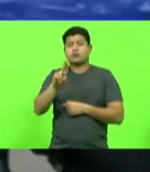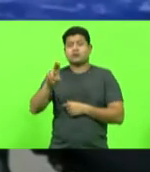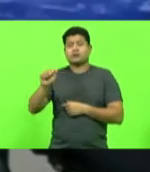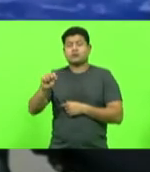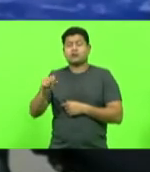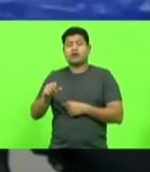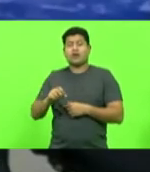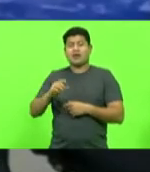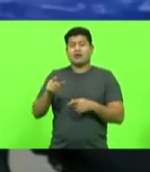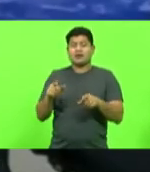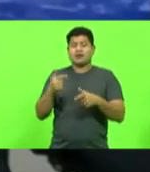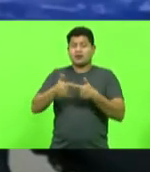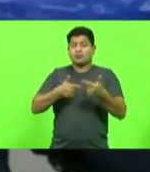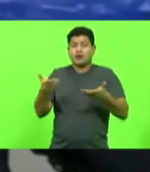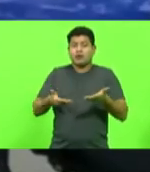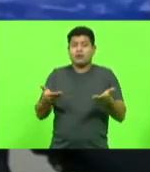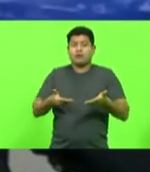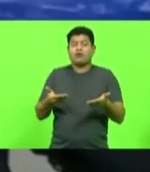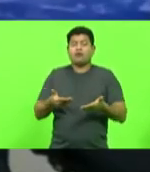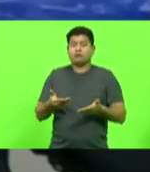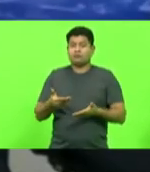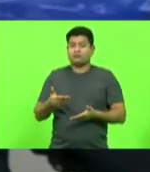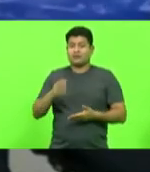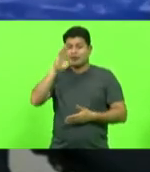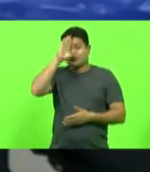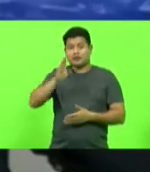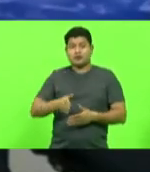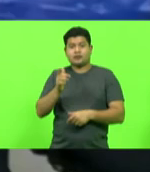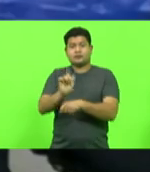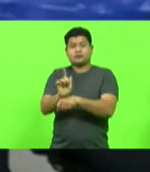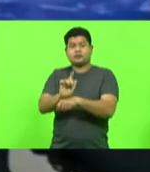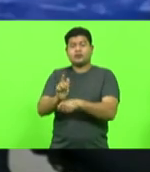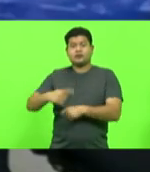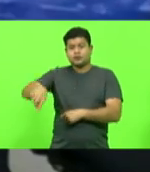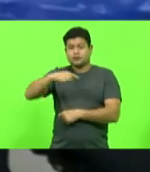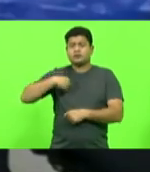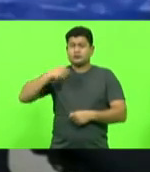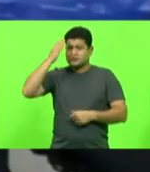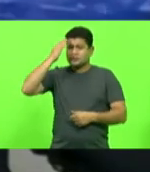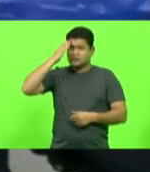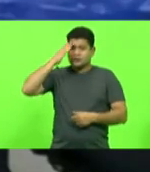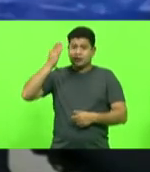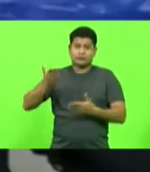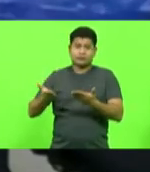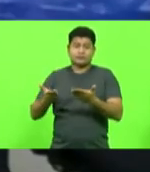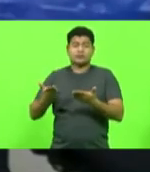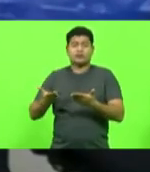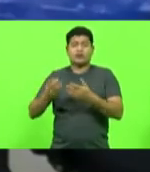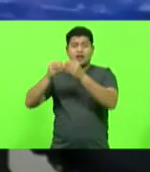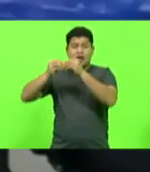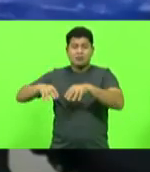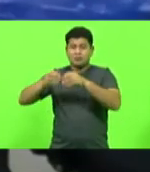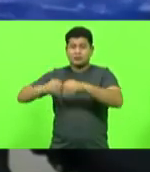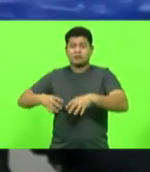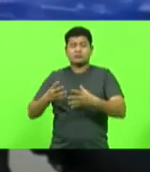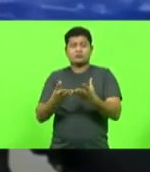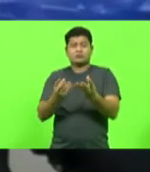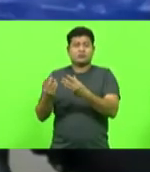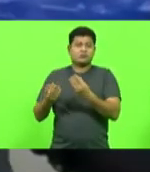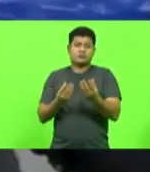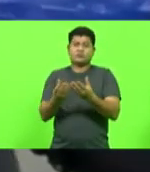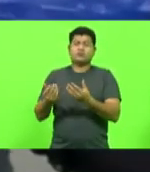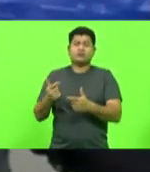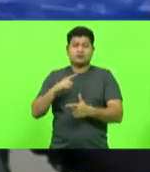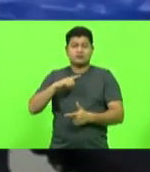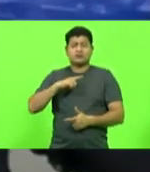gestão, sei o quanto nós temos ainda de precarização das condições de trabalho, dos equipamentos, das gestões municipais,